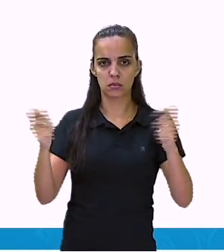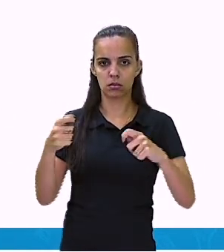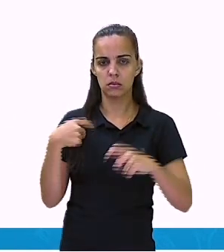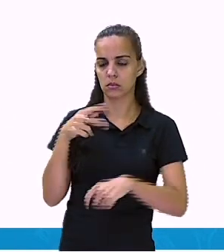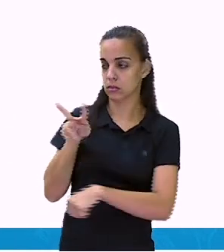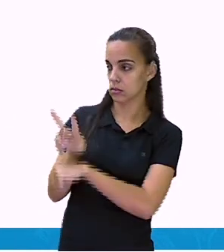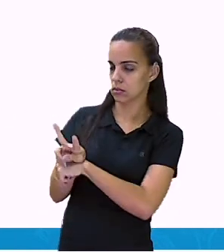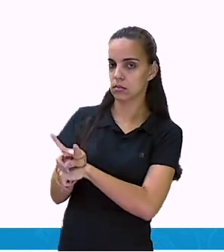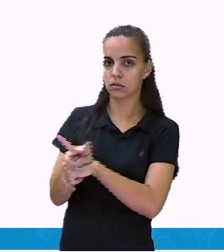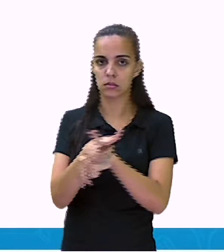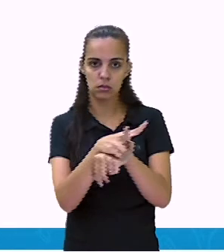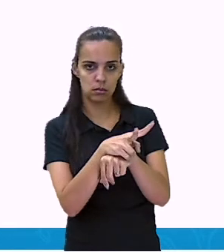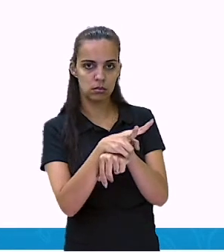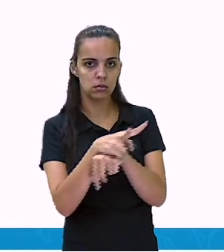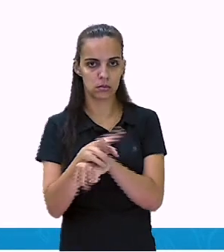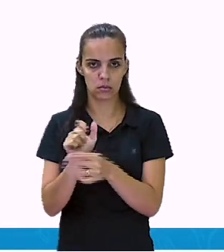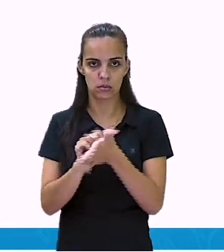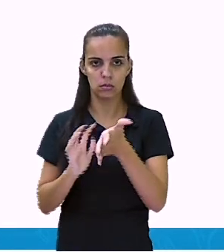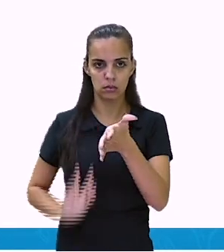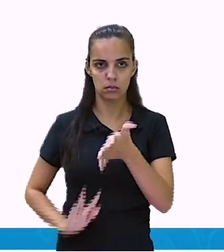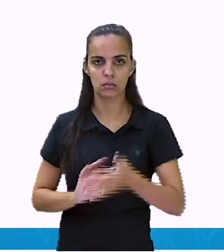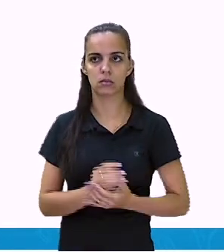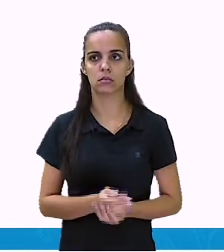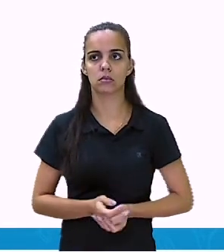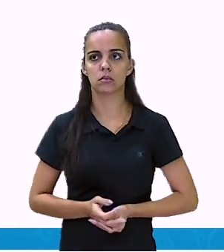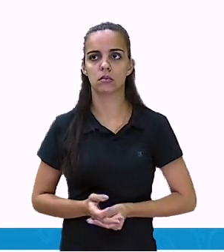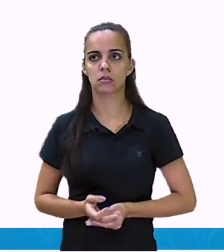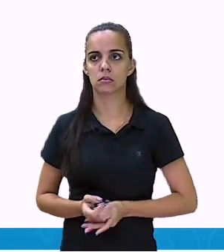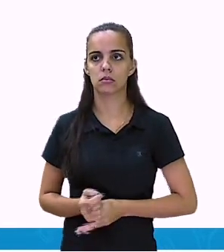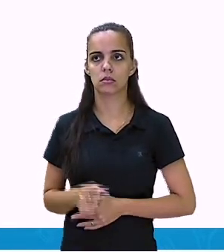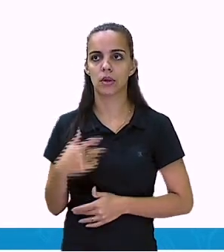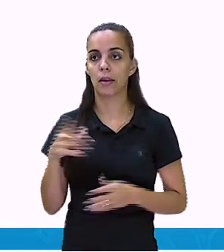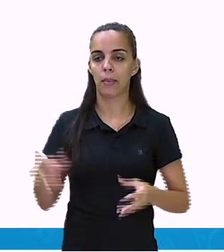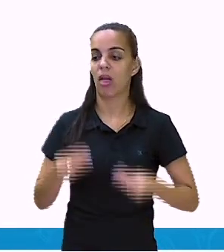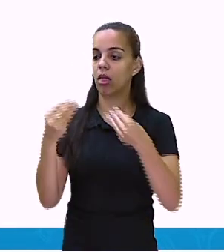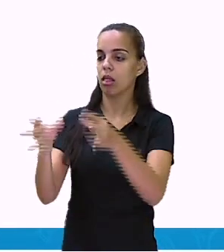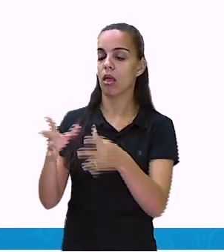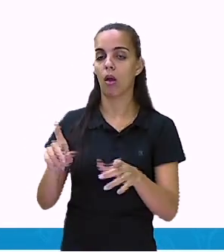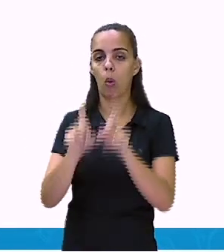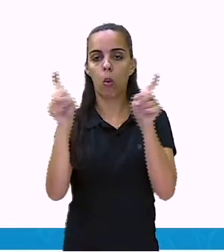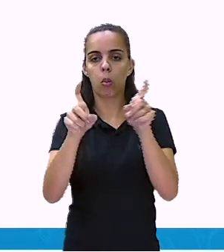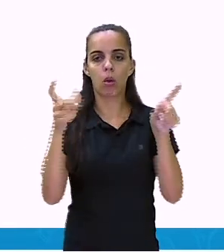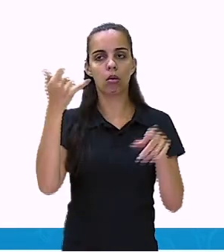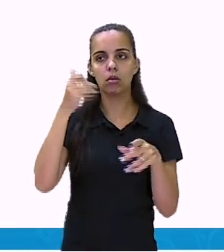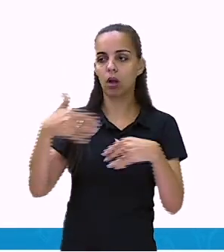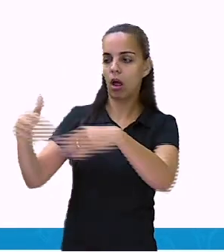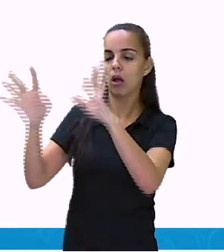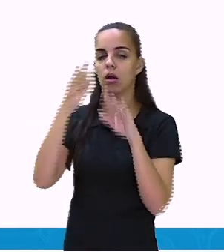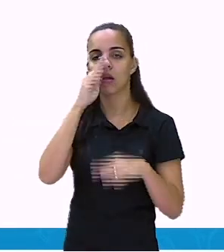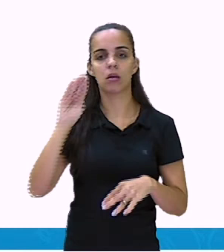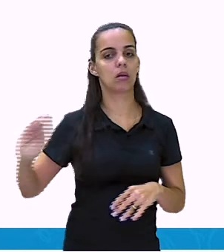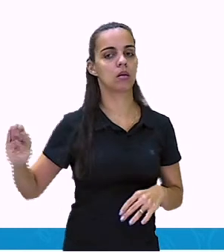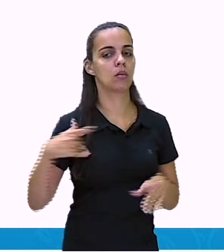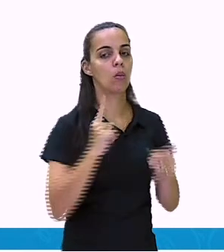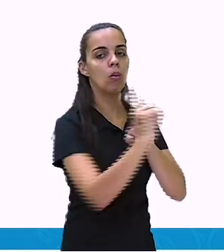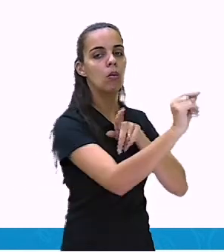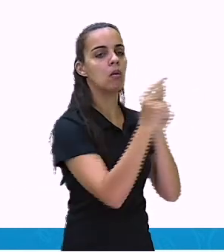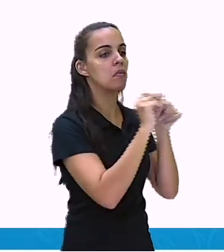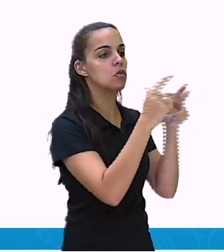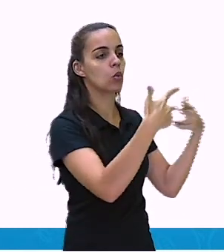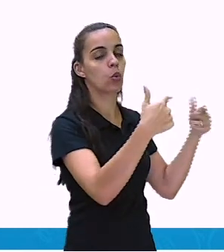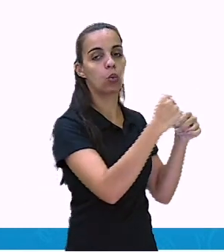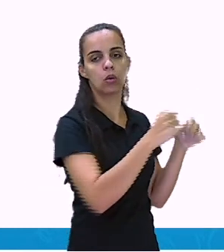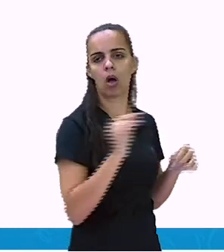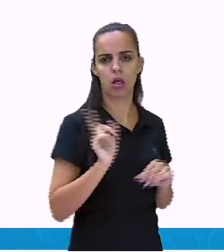possível verificar e monitorar suas atividades. Não é entregar o computador, o celular e deixar aquém nas mãos da criança,